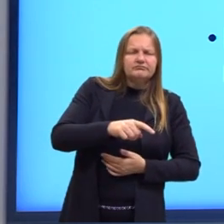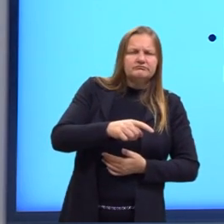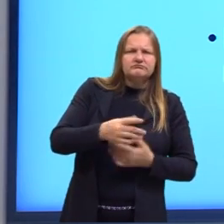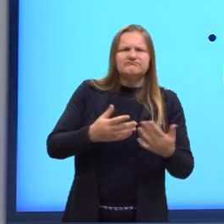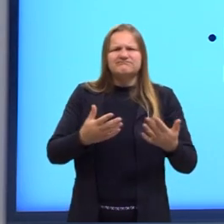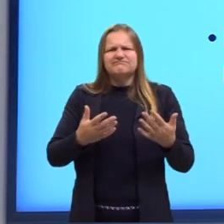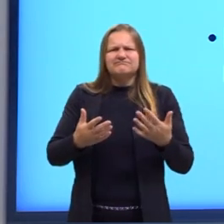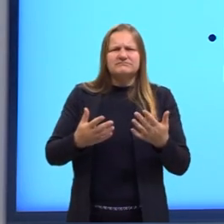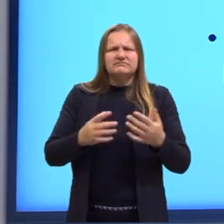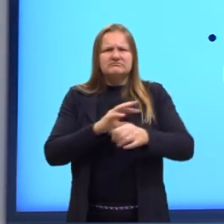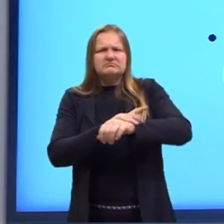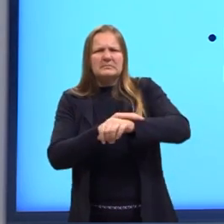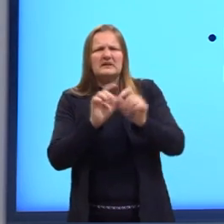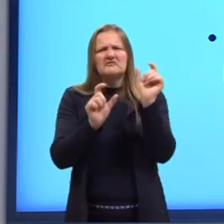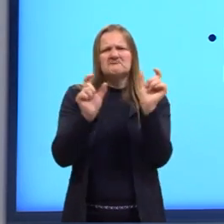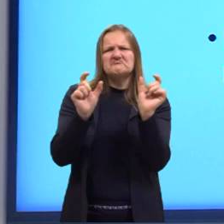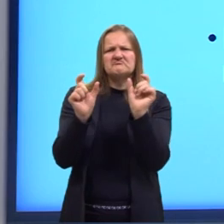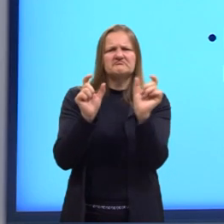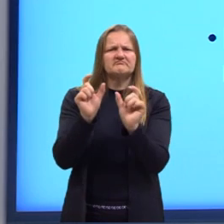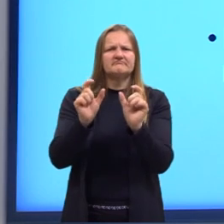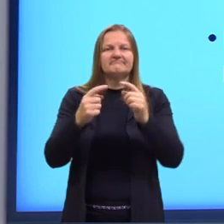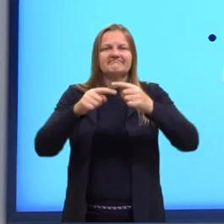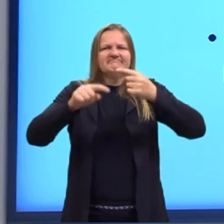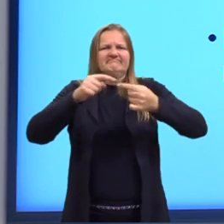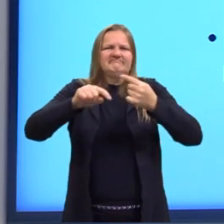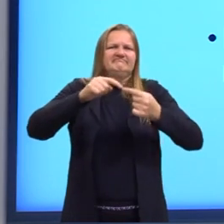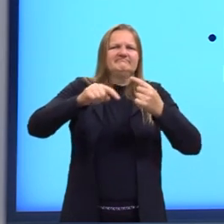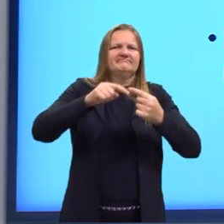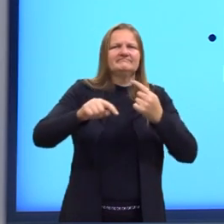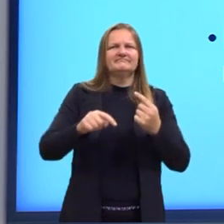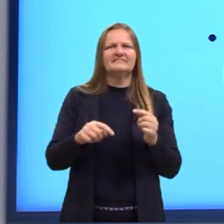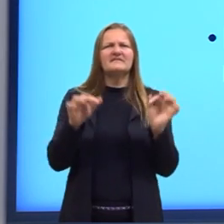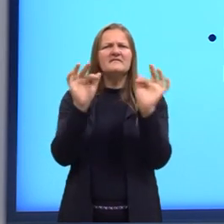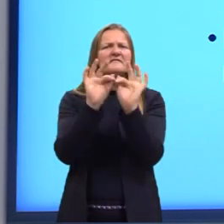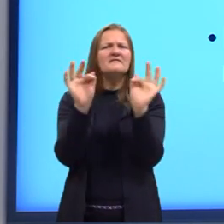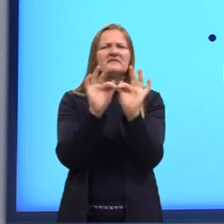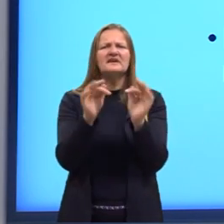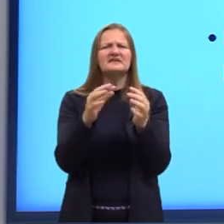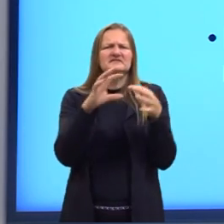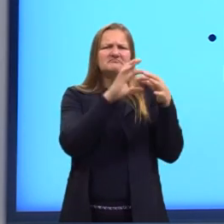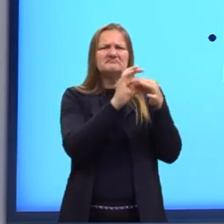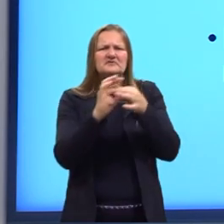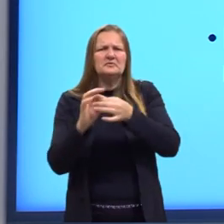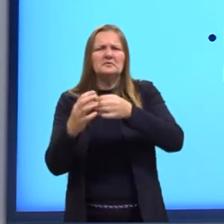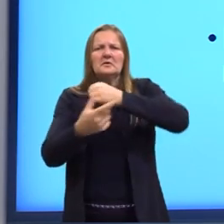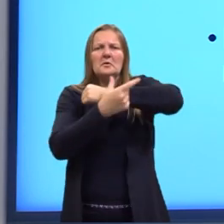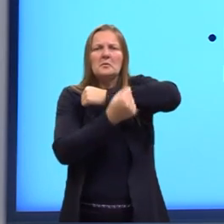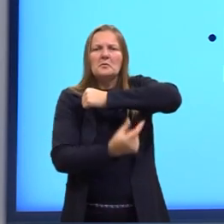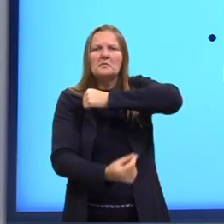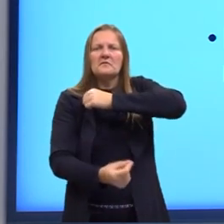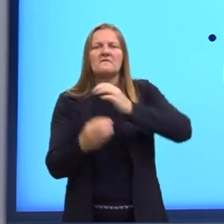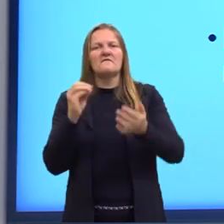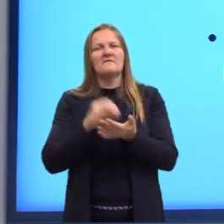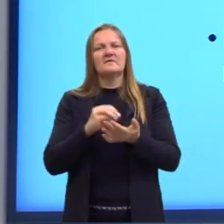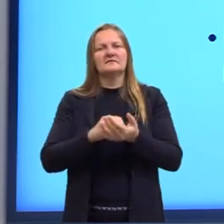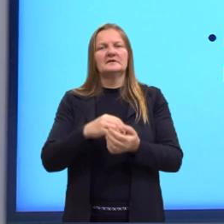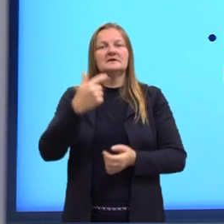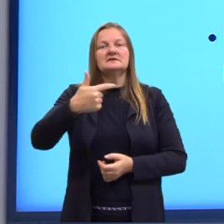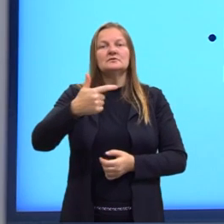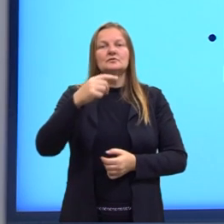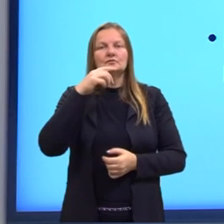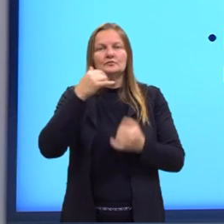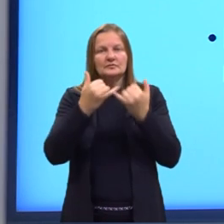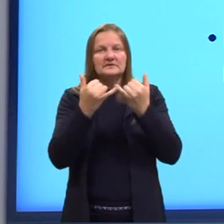dá nem para dizer direito né E daí a gente tem ali uma frase que não tem coerência sintática Olha aí no segundo